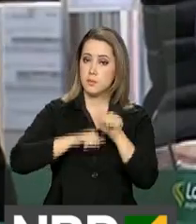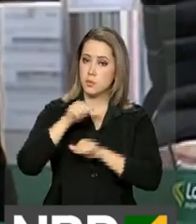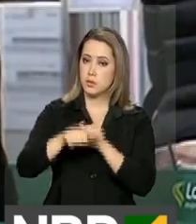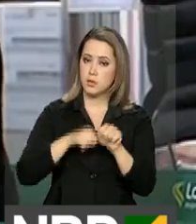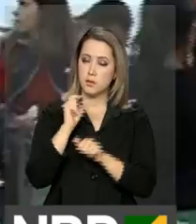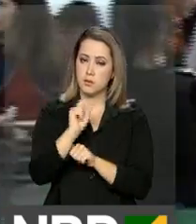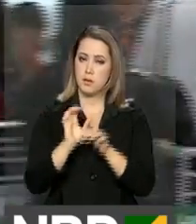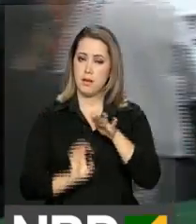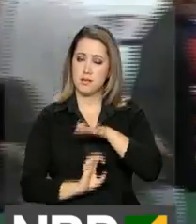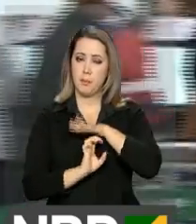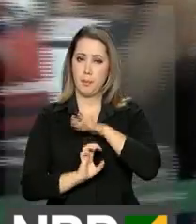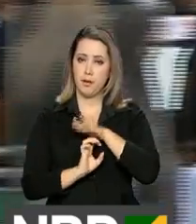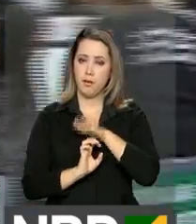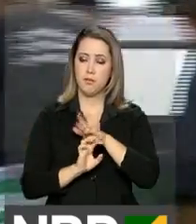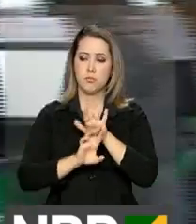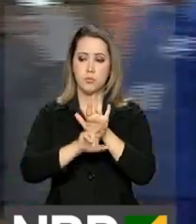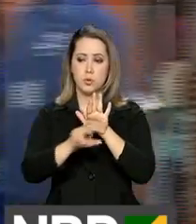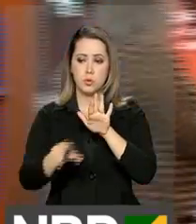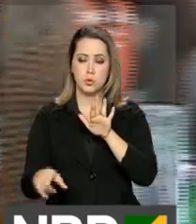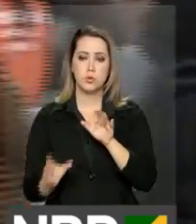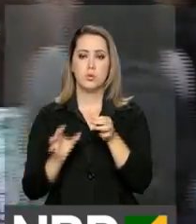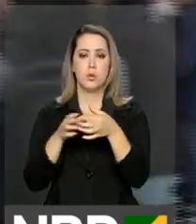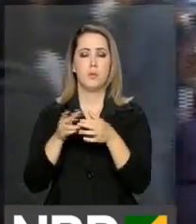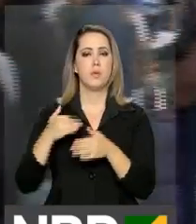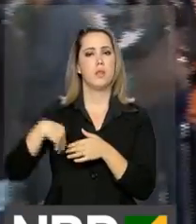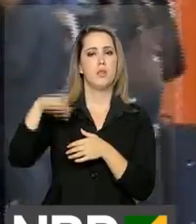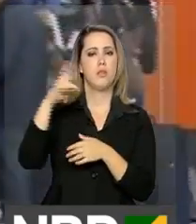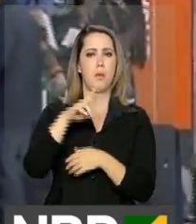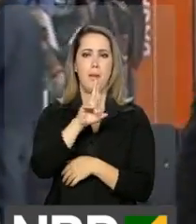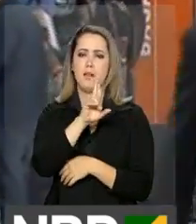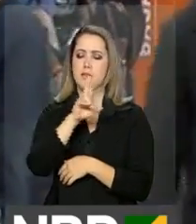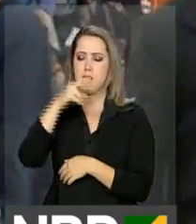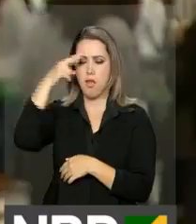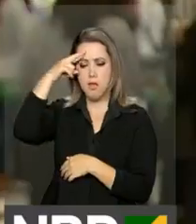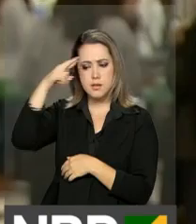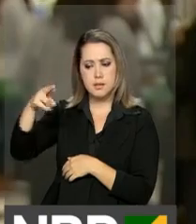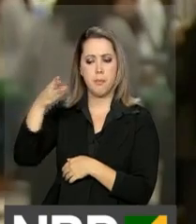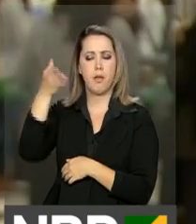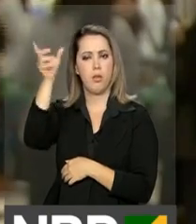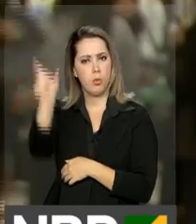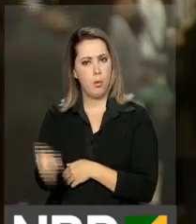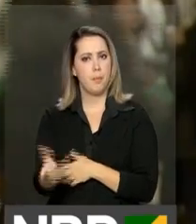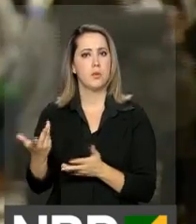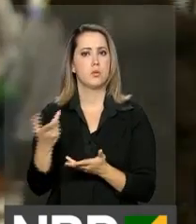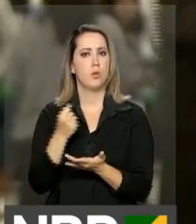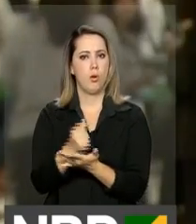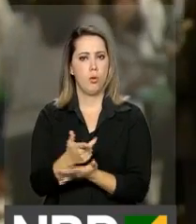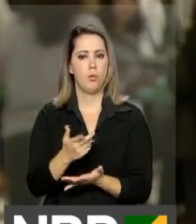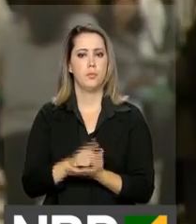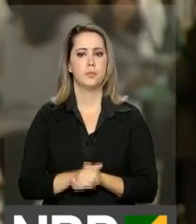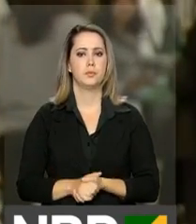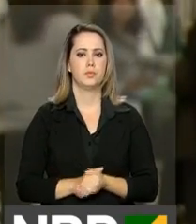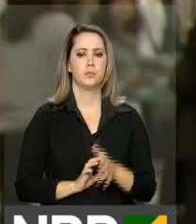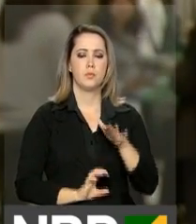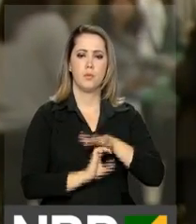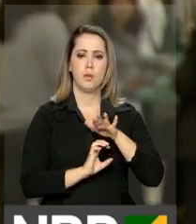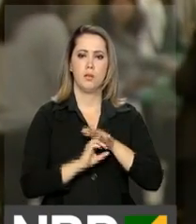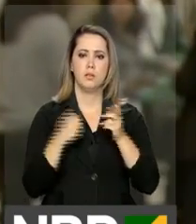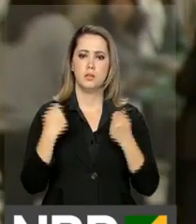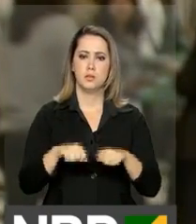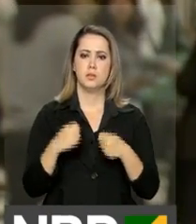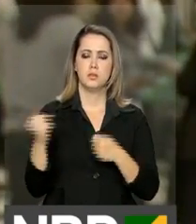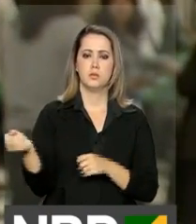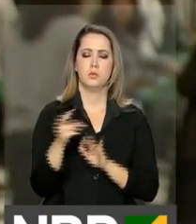companhias aéreas assim como outros setores tenham mais respeito ao consumidor a companhia tem o dever de se modernizar